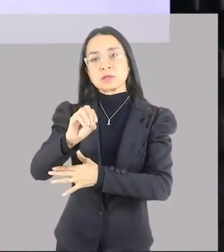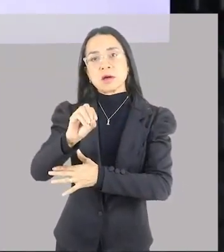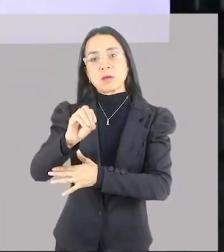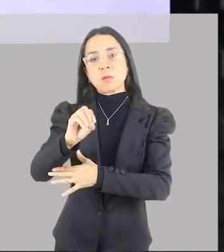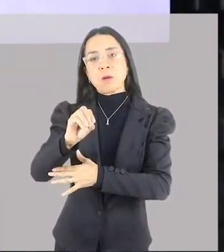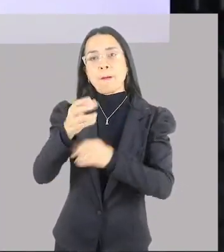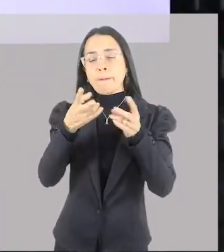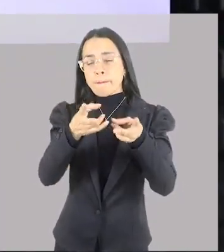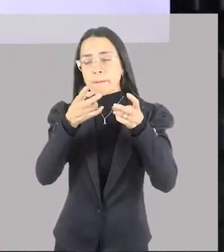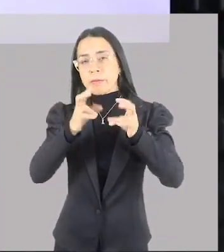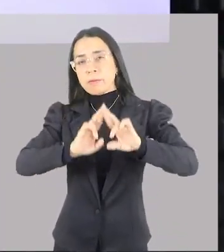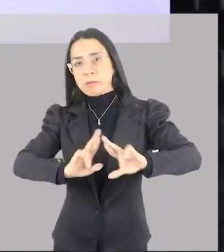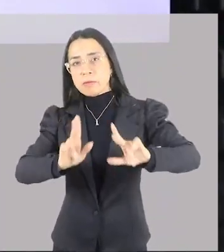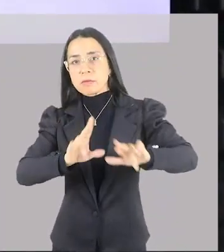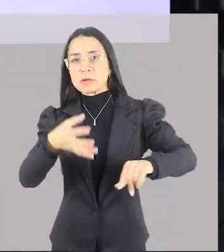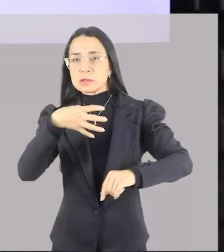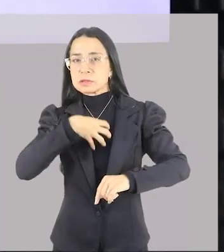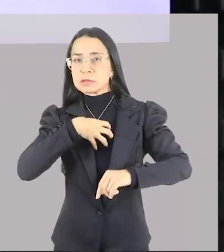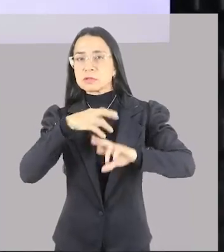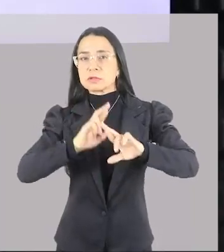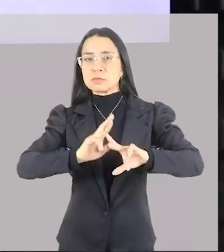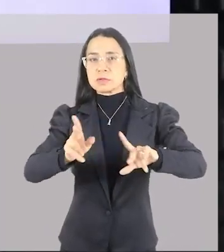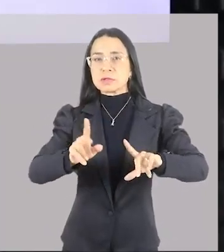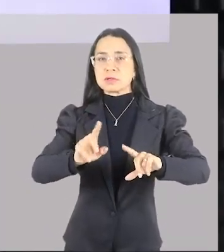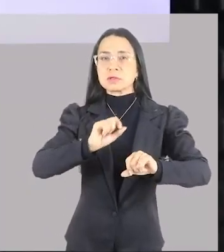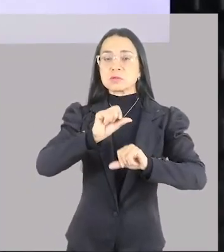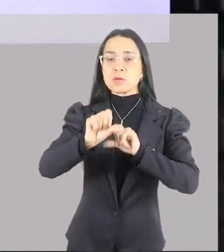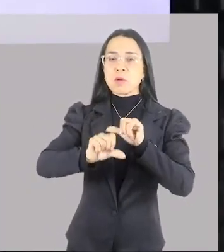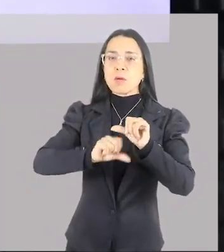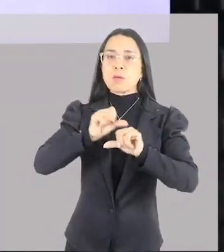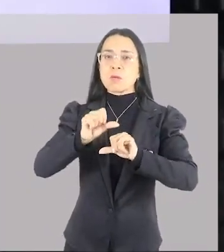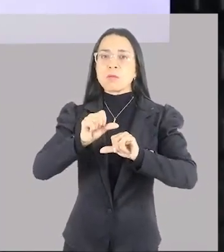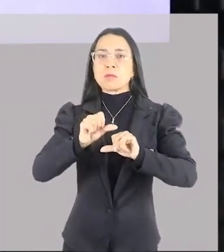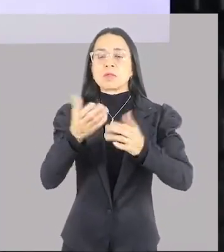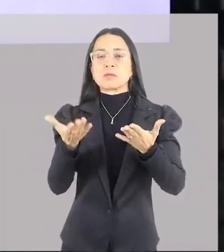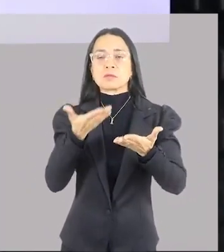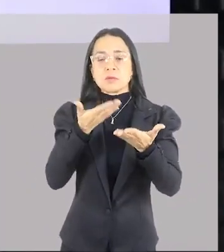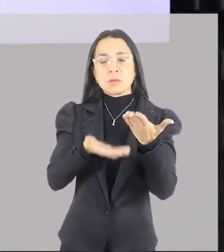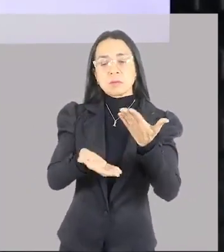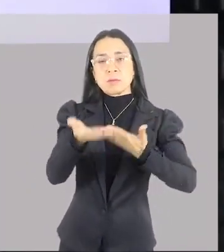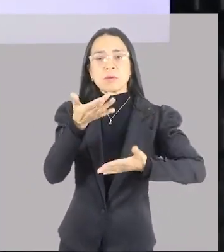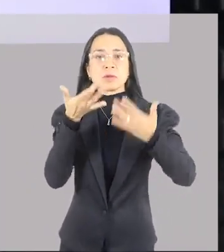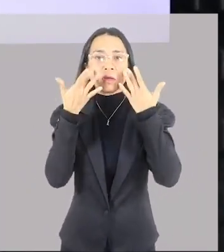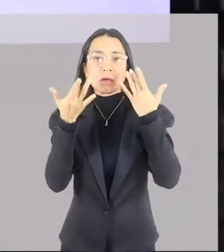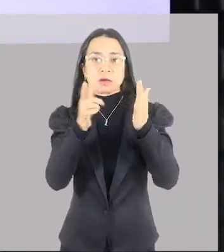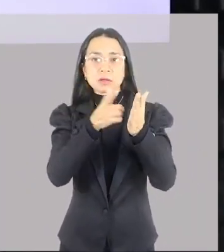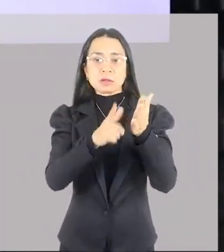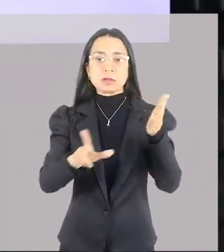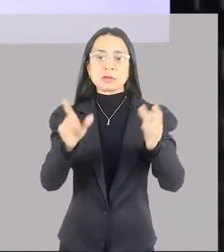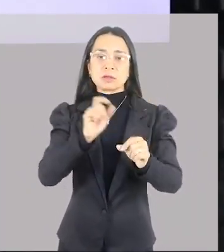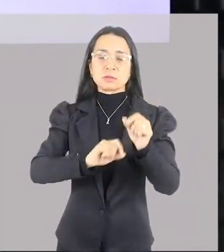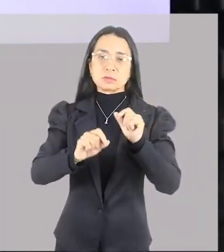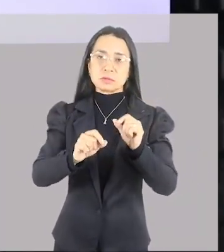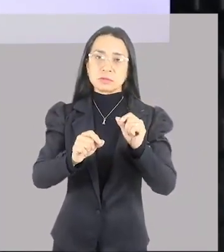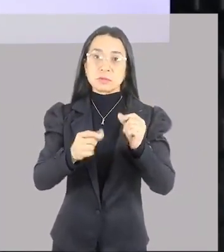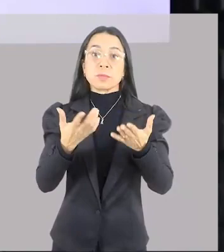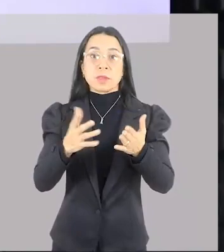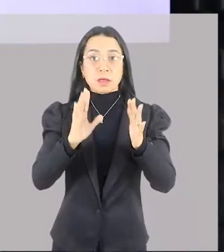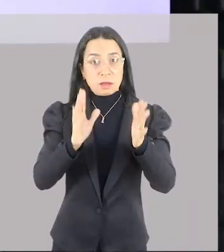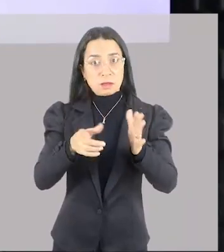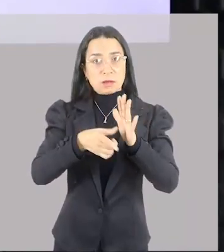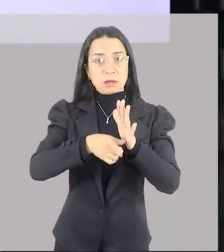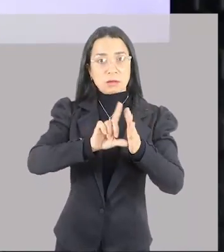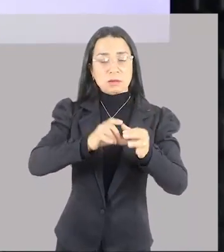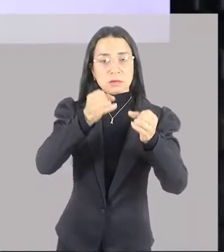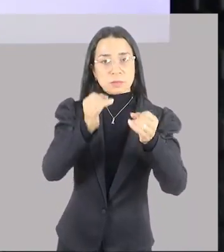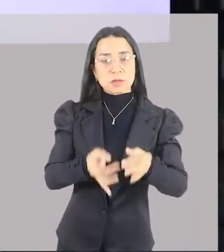sentir diferente, né? Quer seja pela arte, quer seja pela literatura. Já disse que a literatura, ela é a